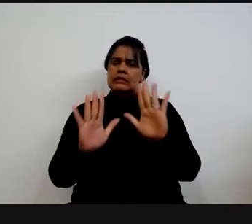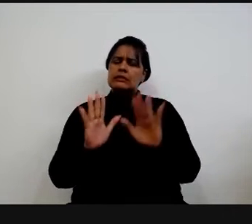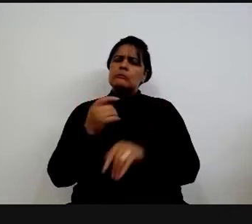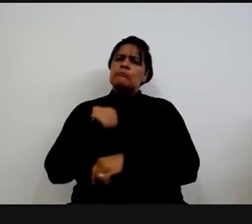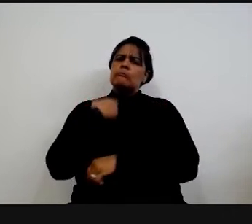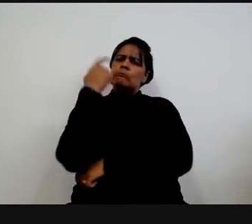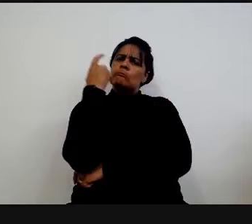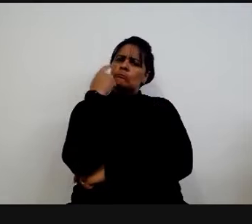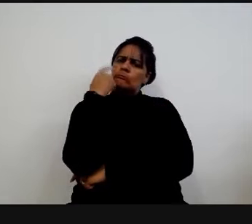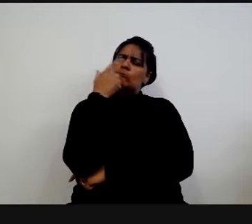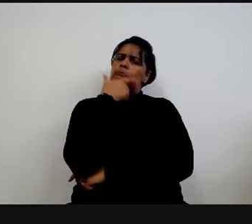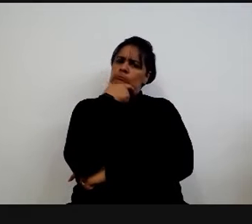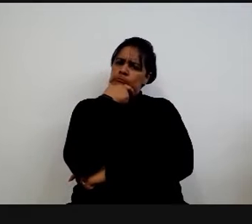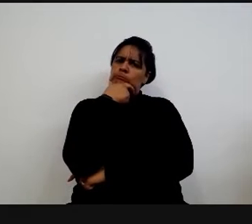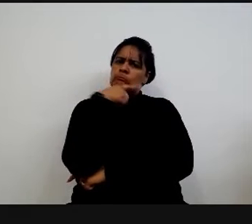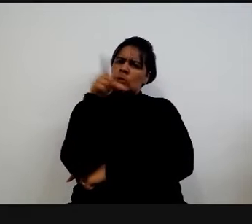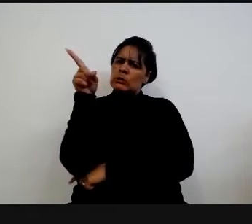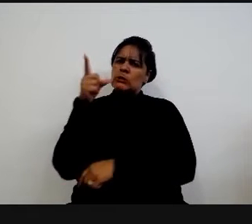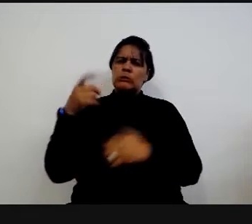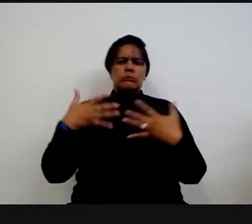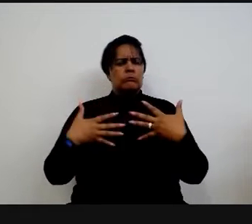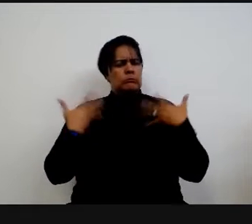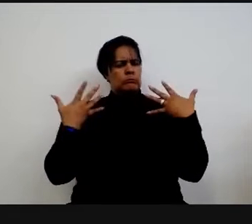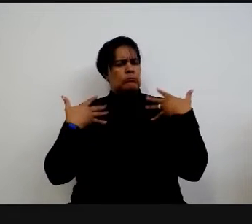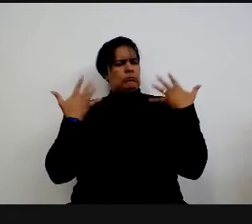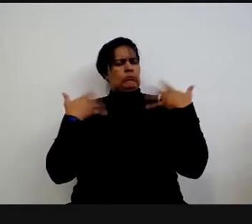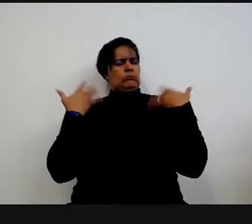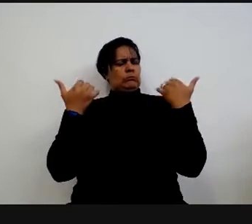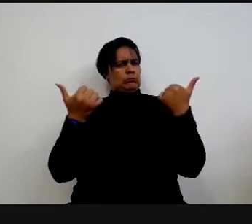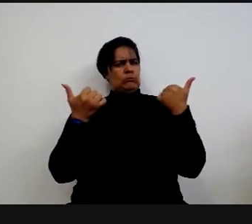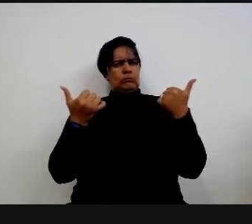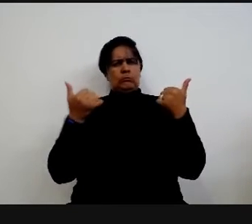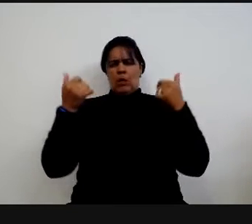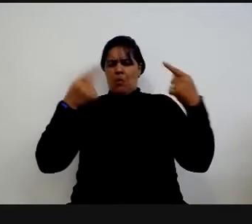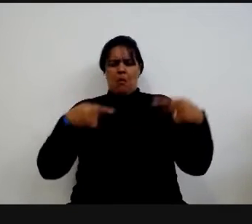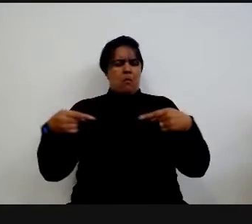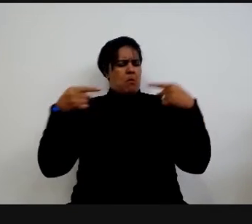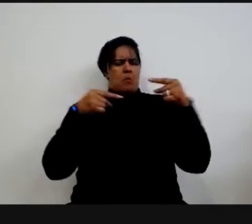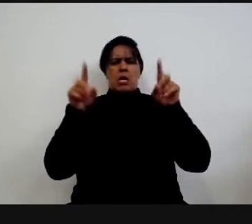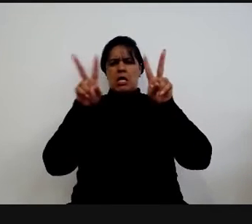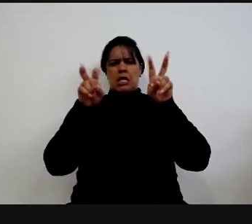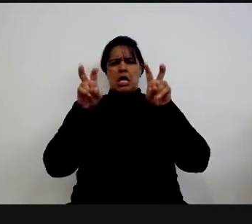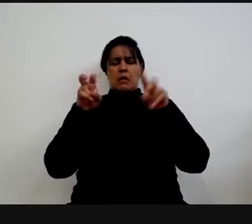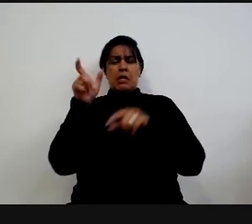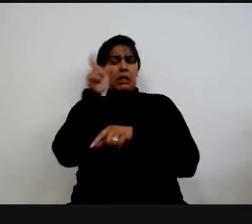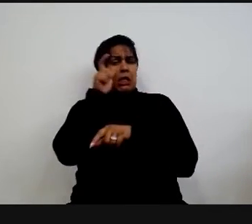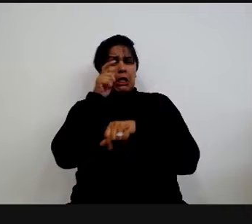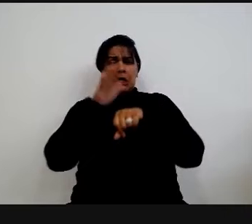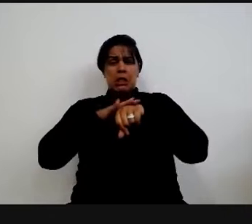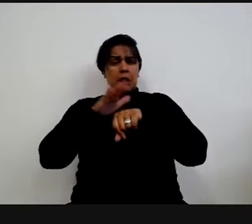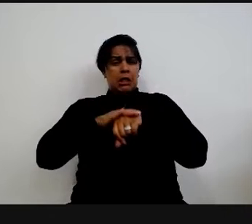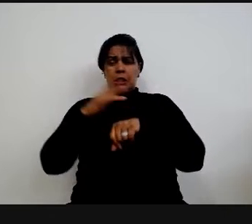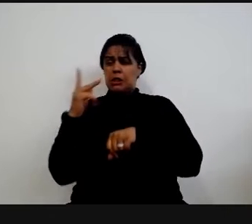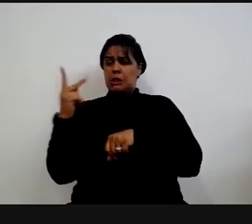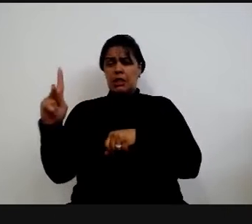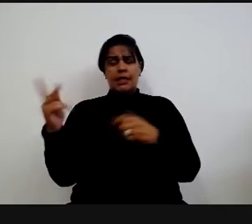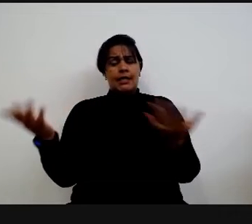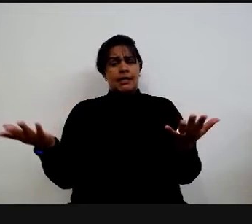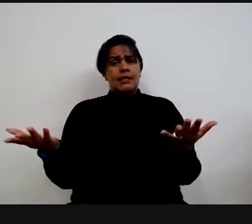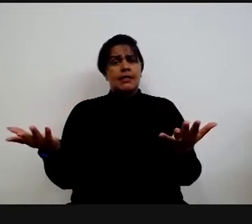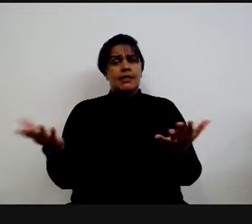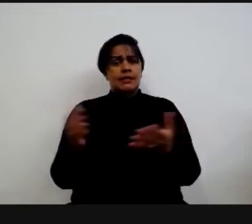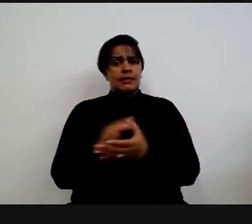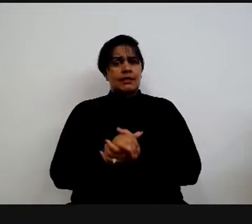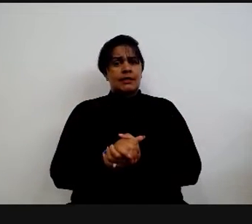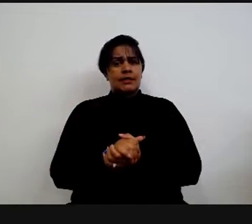vê, olha, o entusiasmo desses jovens, desses meninos, dessas meninas, discutindo um tema de interesse deles, do cidadão. Esse ano eles